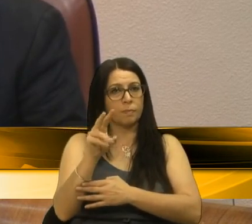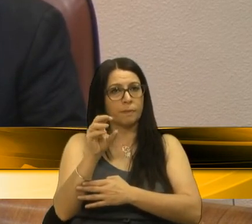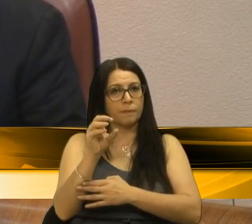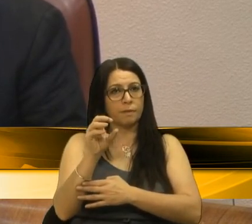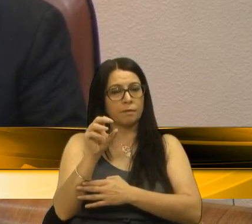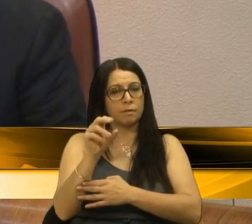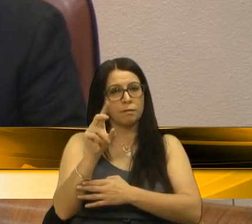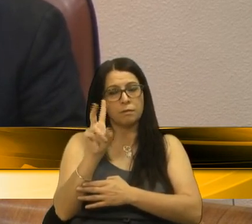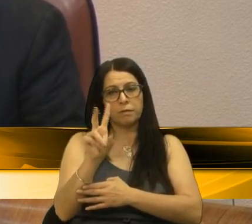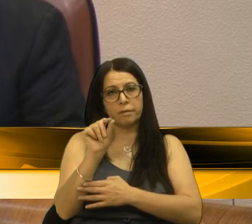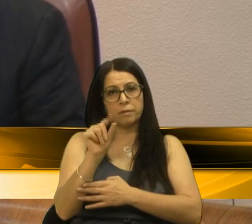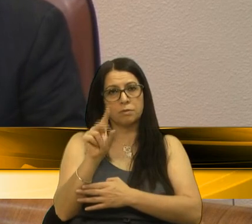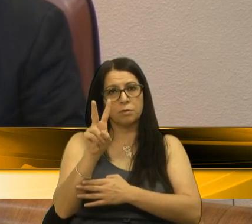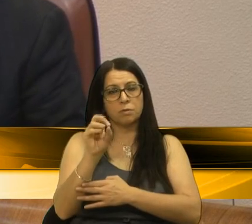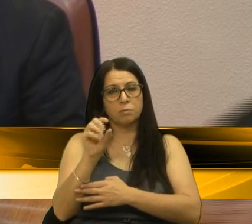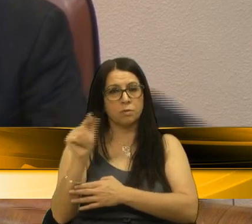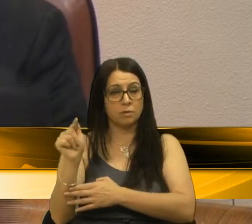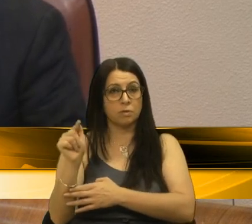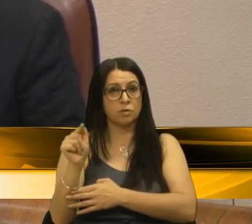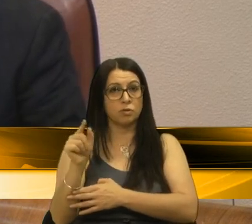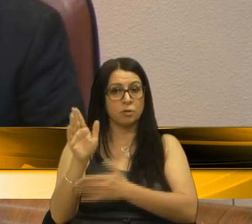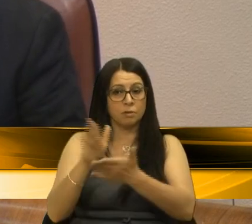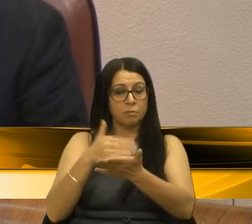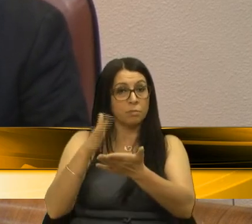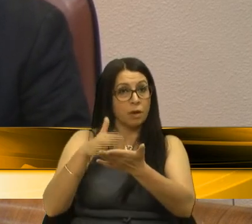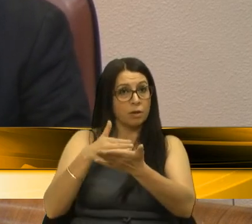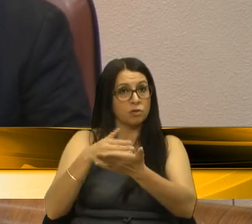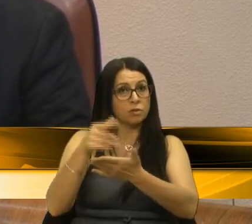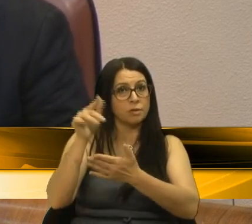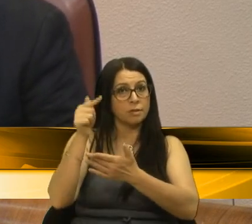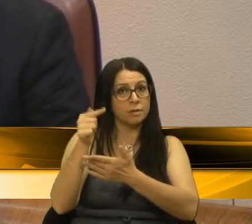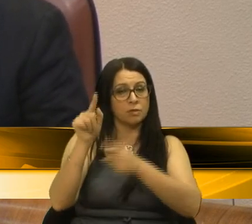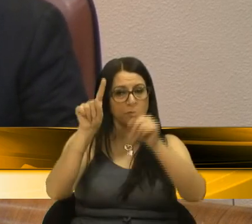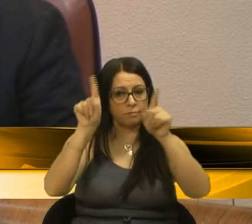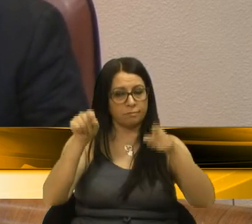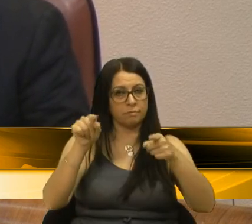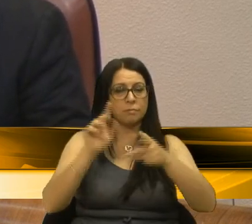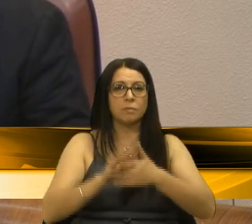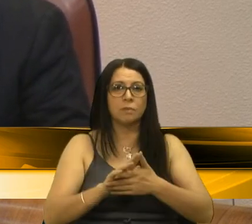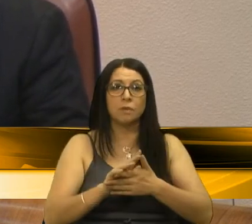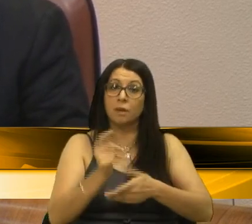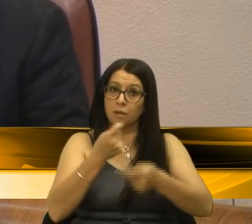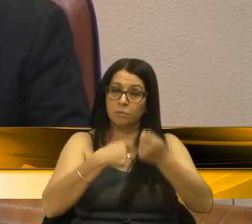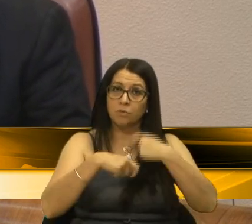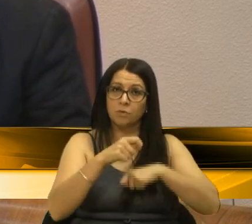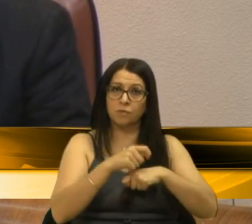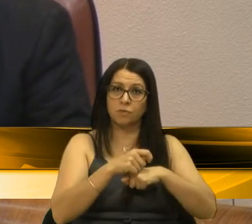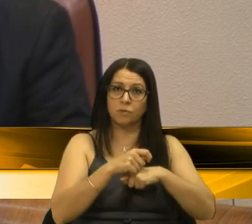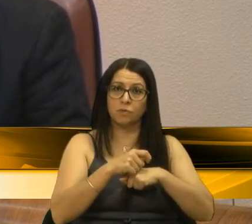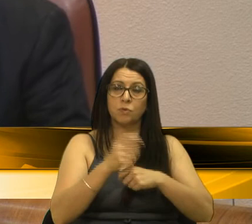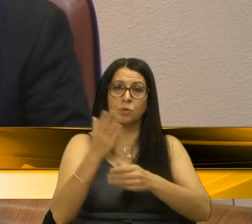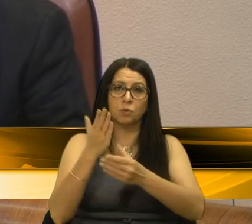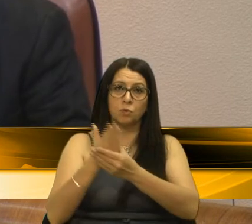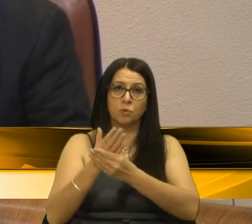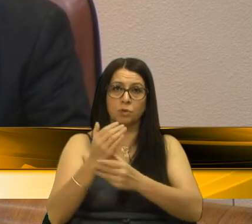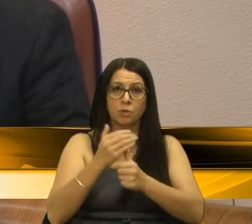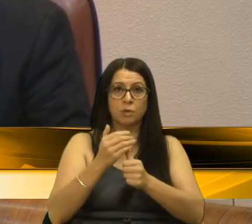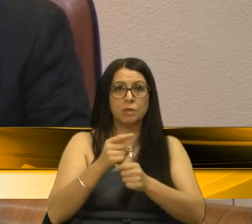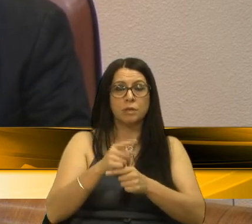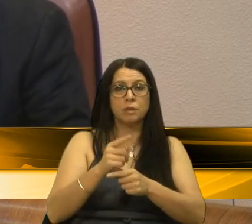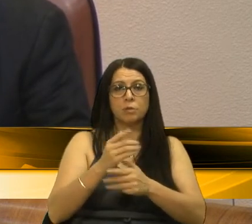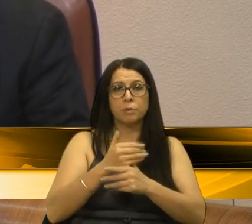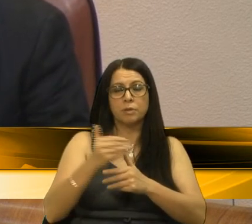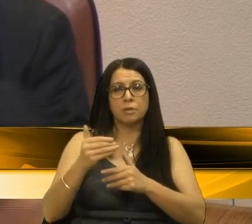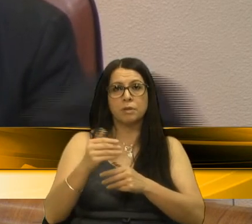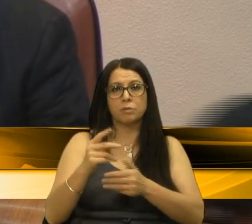04/10/2007, página 220, fecha aspas. Administrativo. Recurso em mandato de segurança, processo